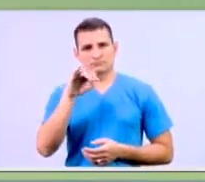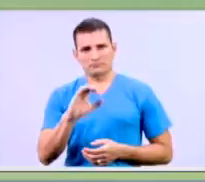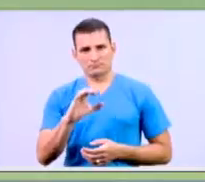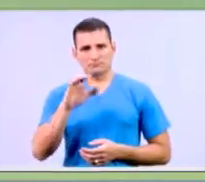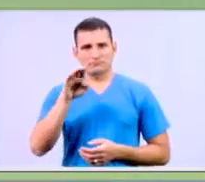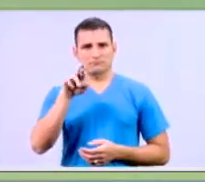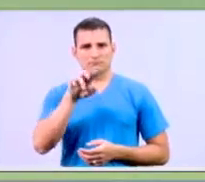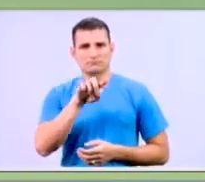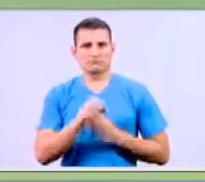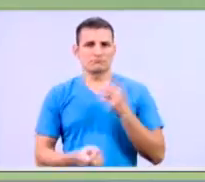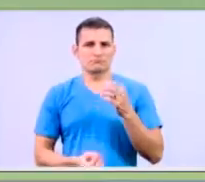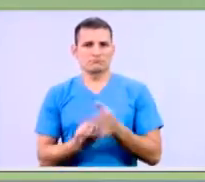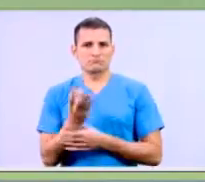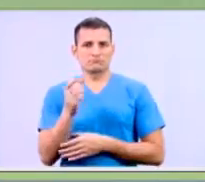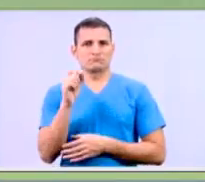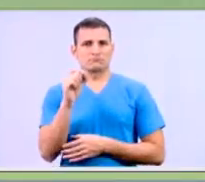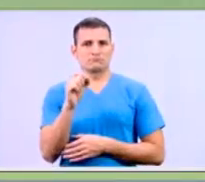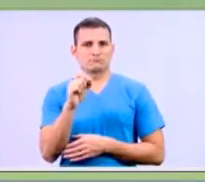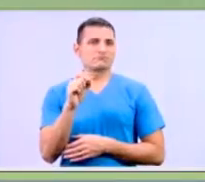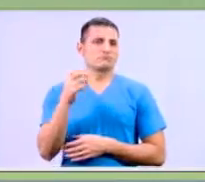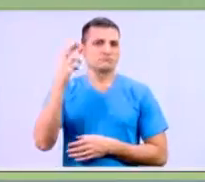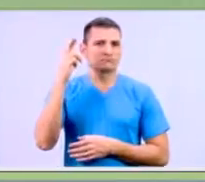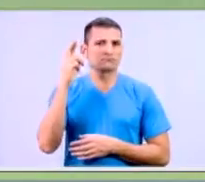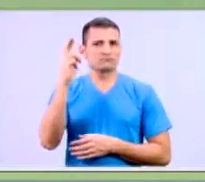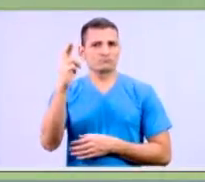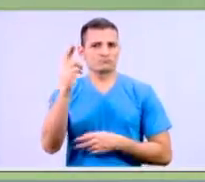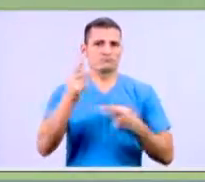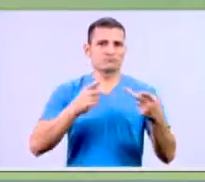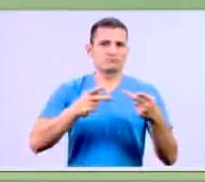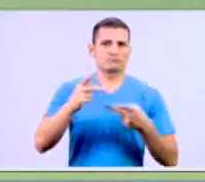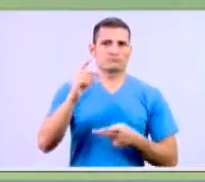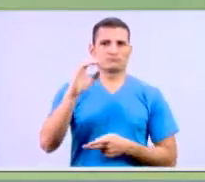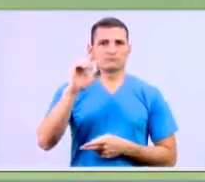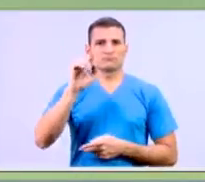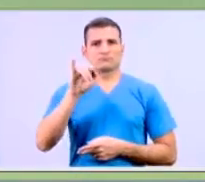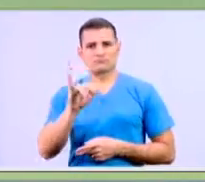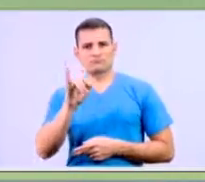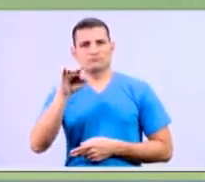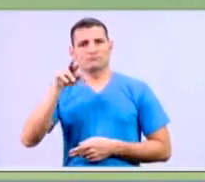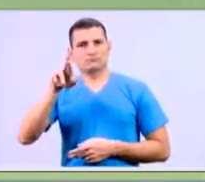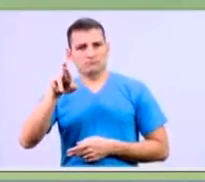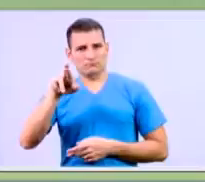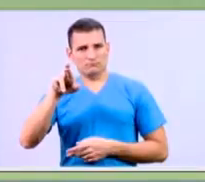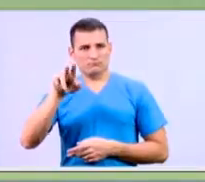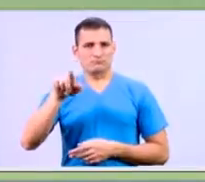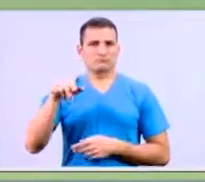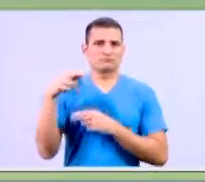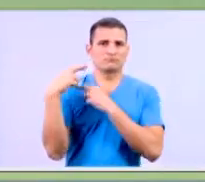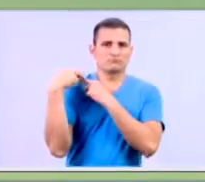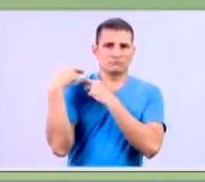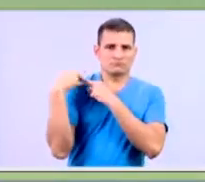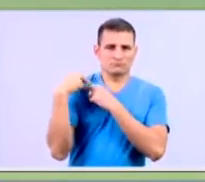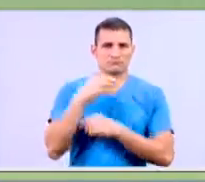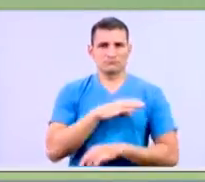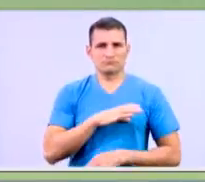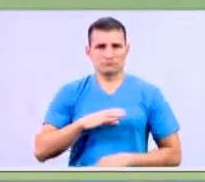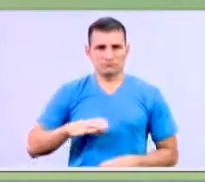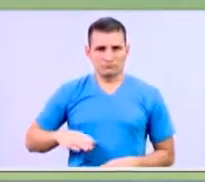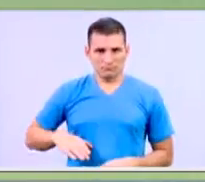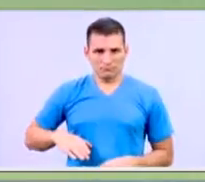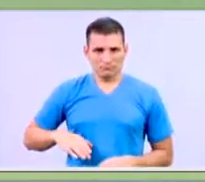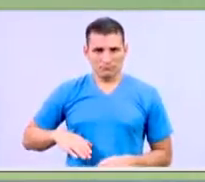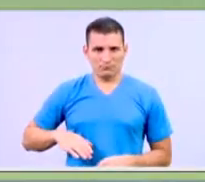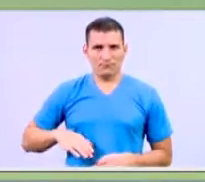as decisões e os projetos do CGI-BR, ok? Que é responsável por coordenar e